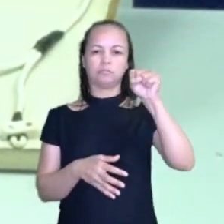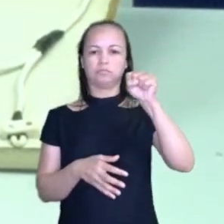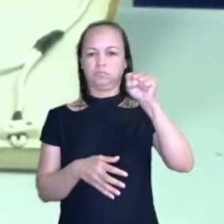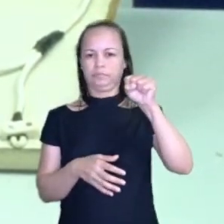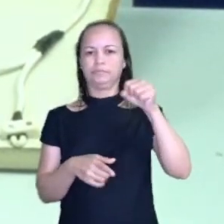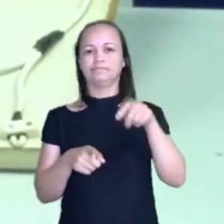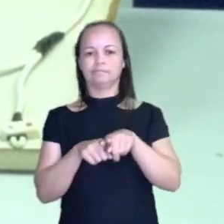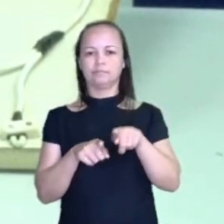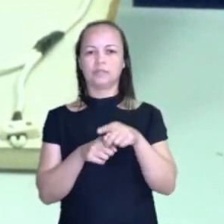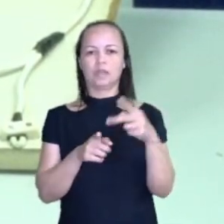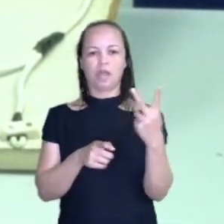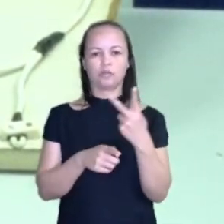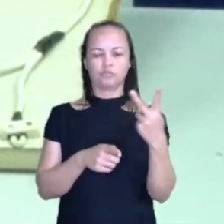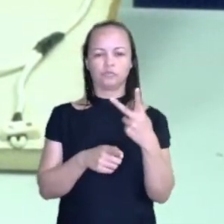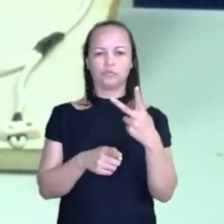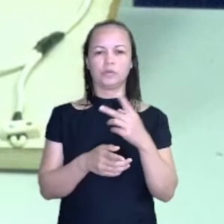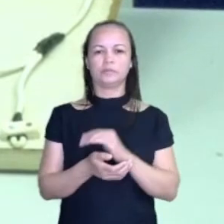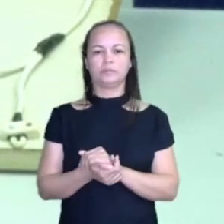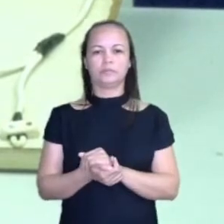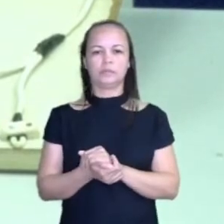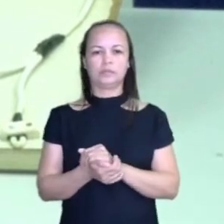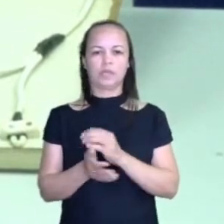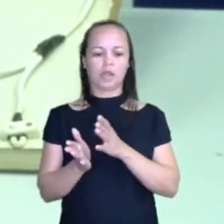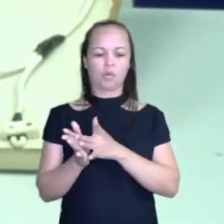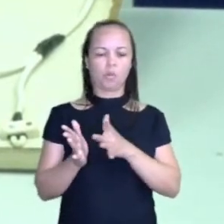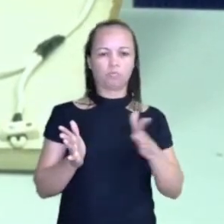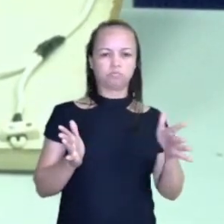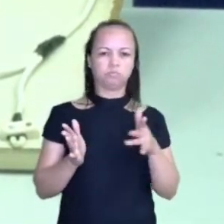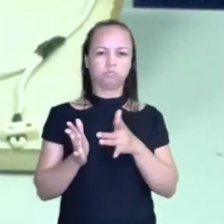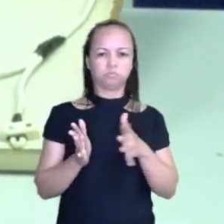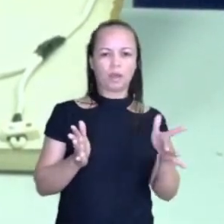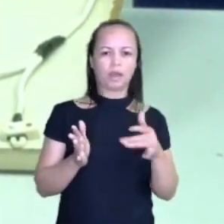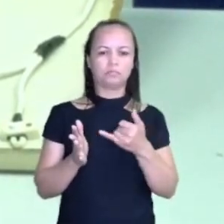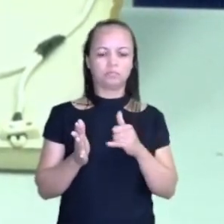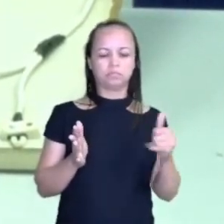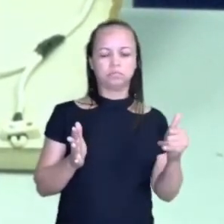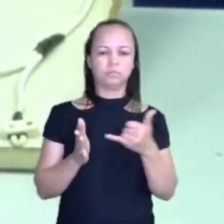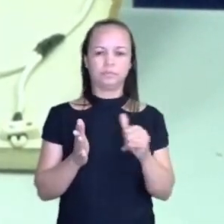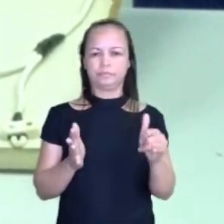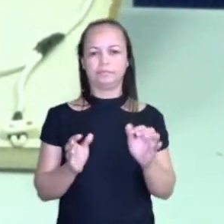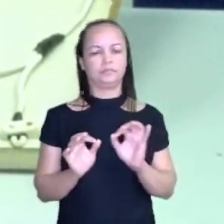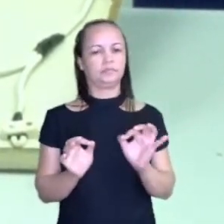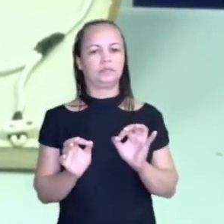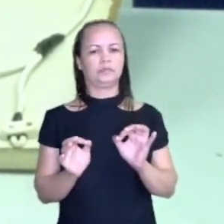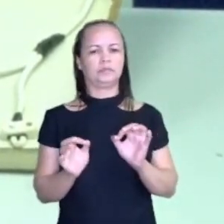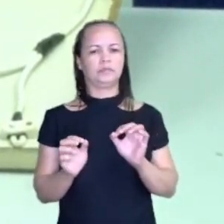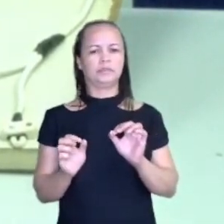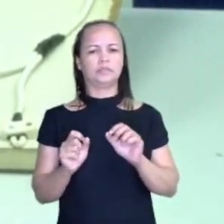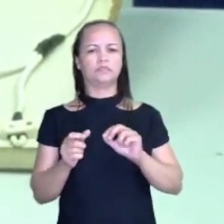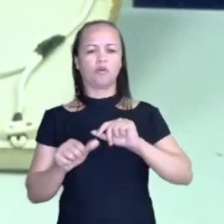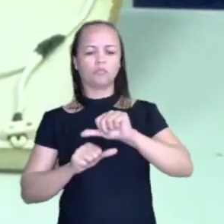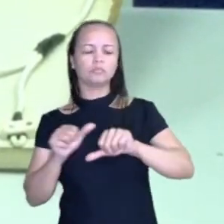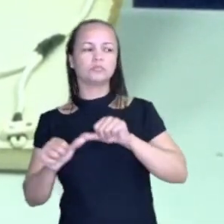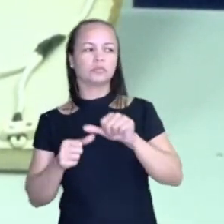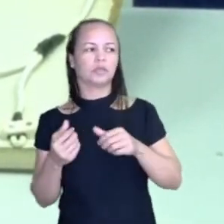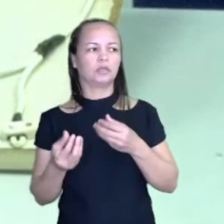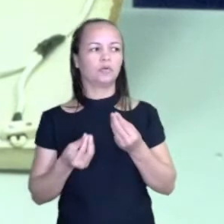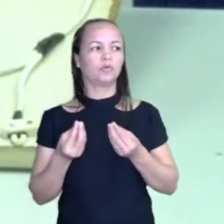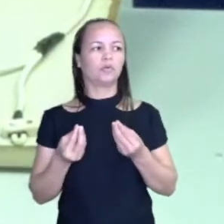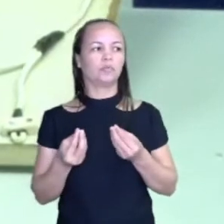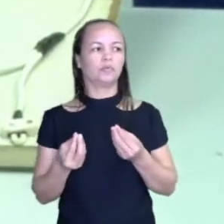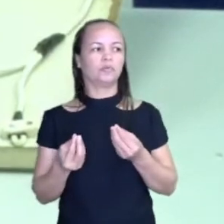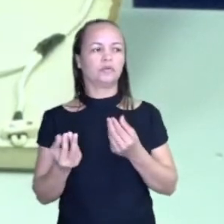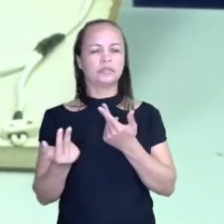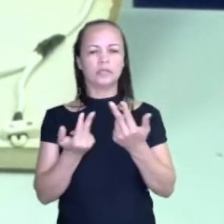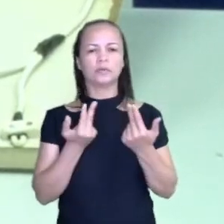você apaga aqui a corrente não passa aí tá Professor esse fica ao contrário você for nessa segunda aqui a